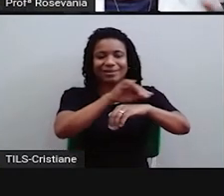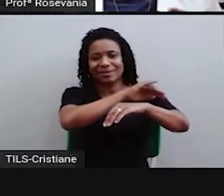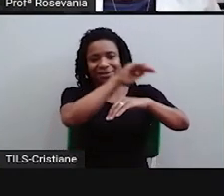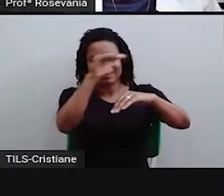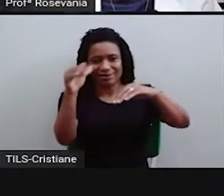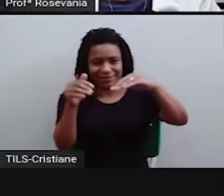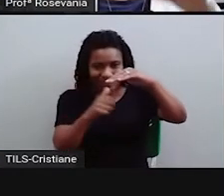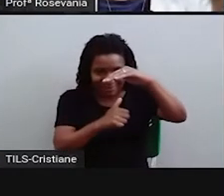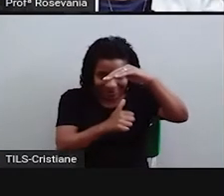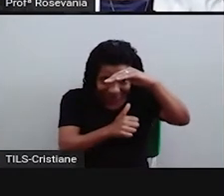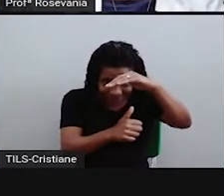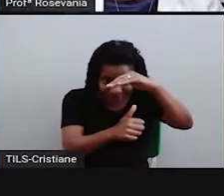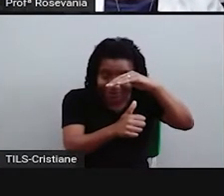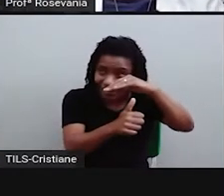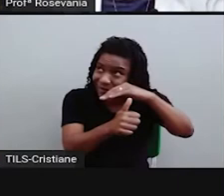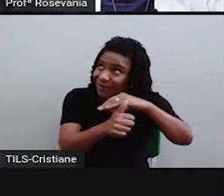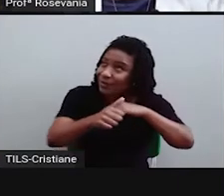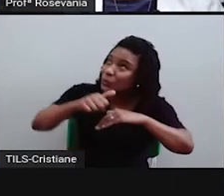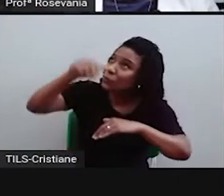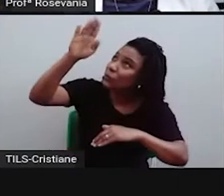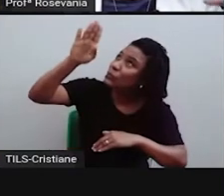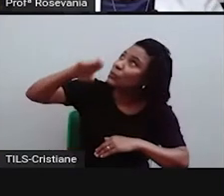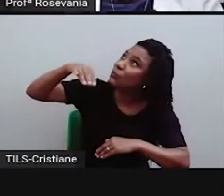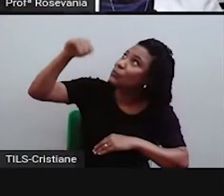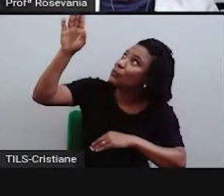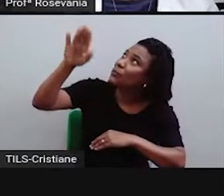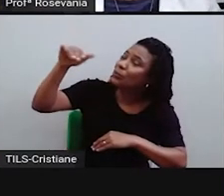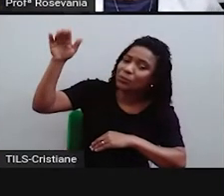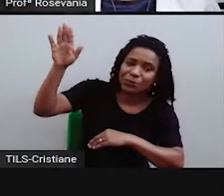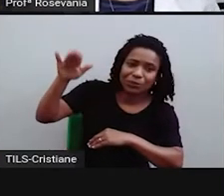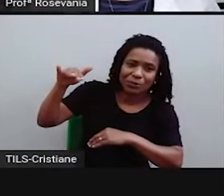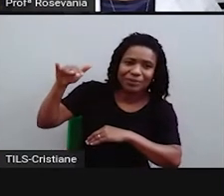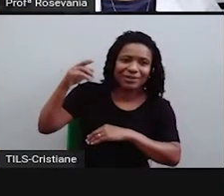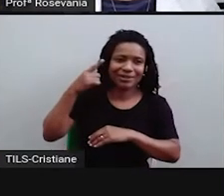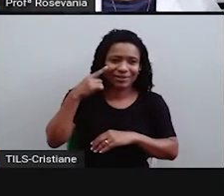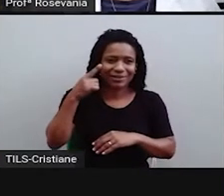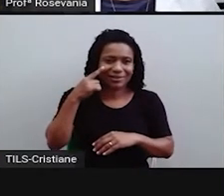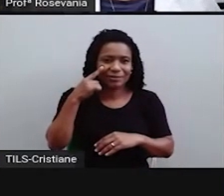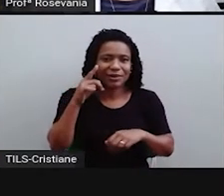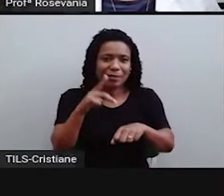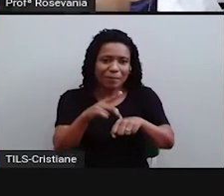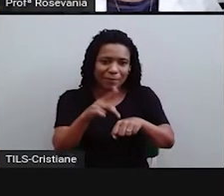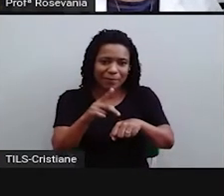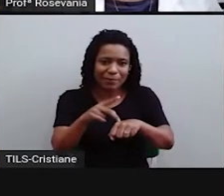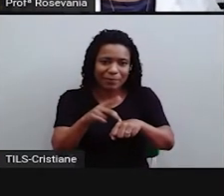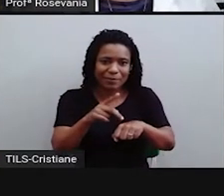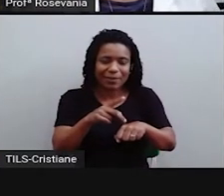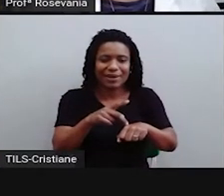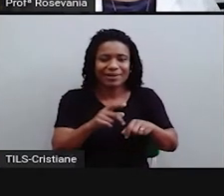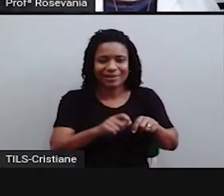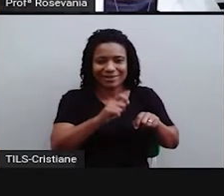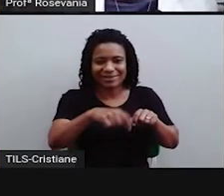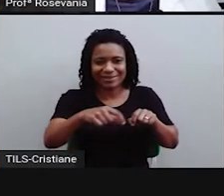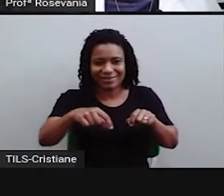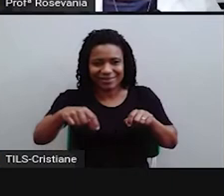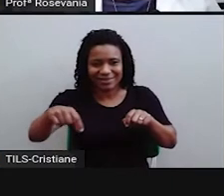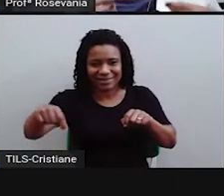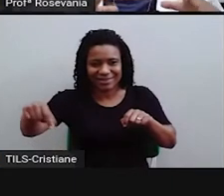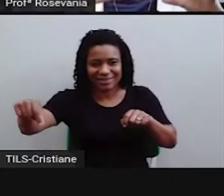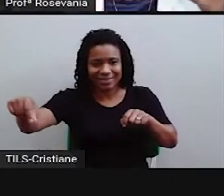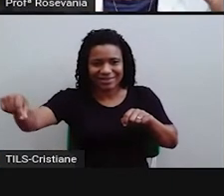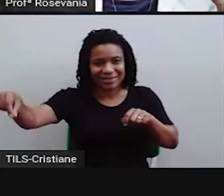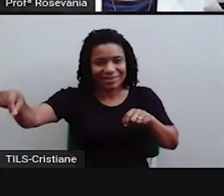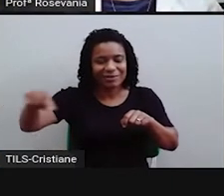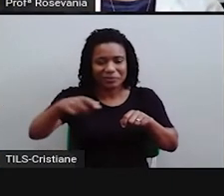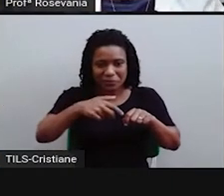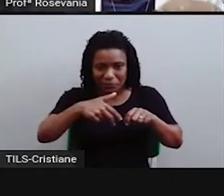Alguns filmes ainda colocam até jogar as pedrinhas, marcar os cantinhos lá, o negócio, ó, a história de João e Maria, né?